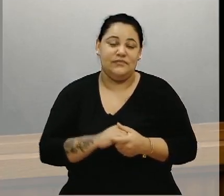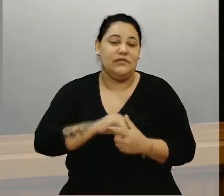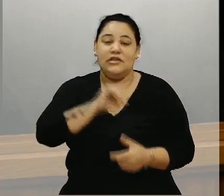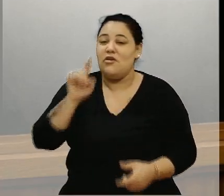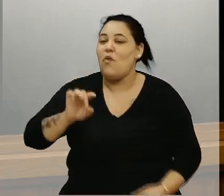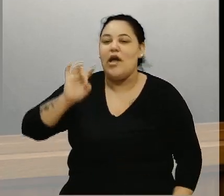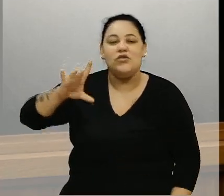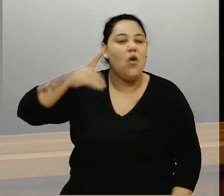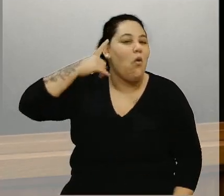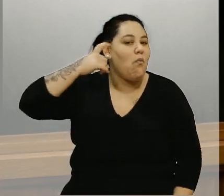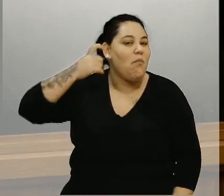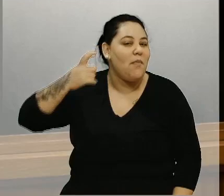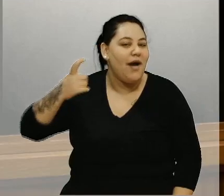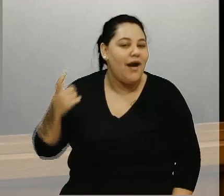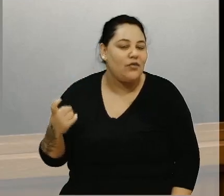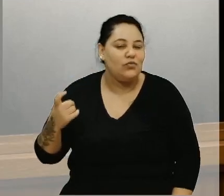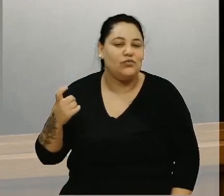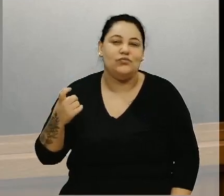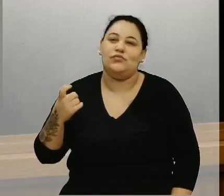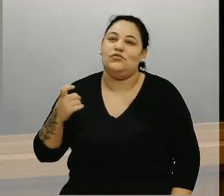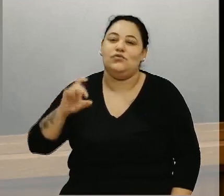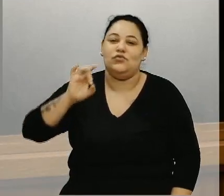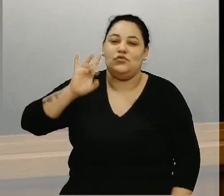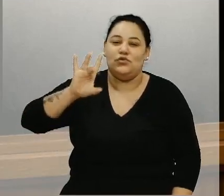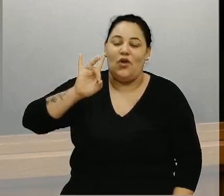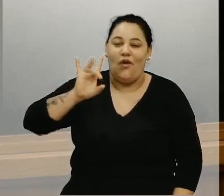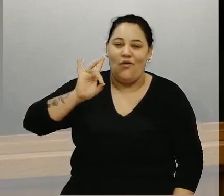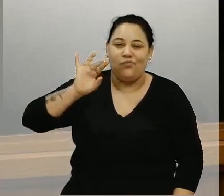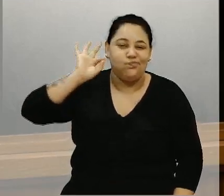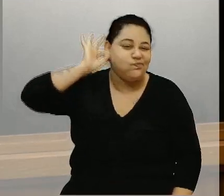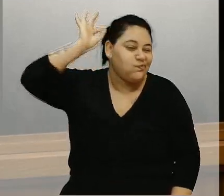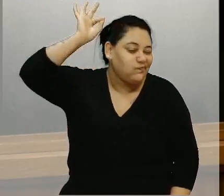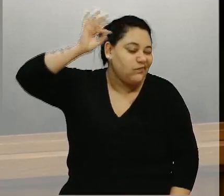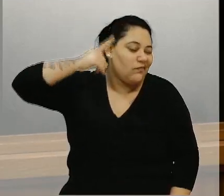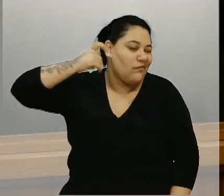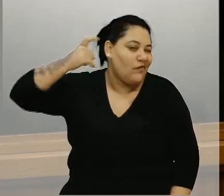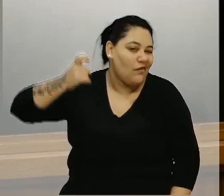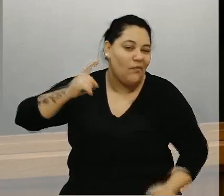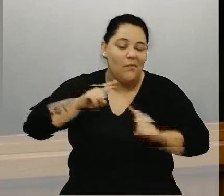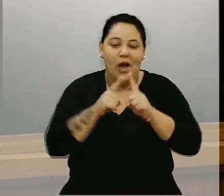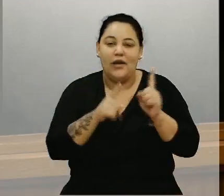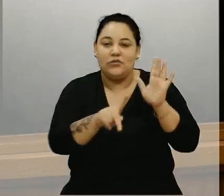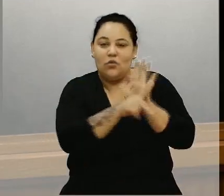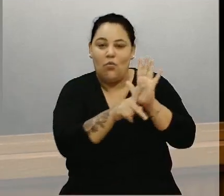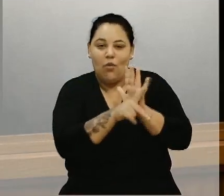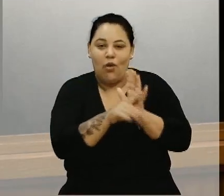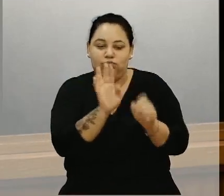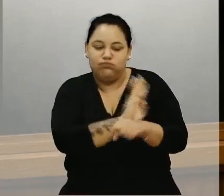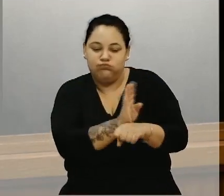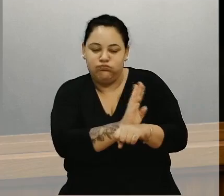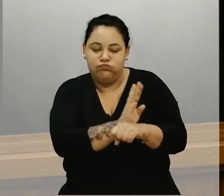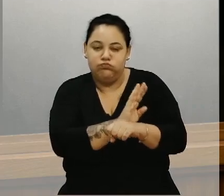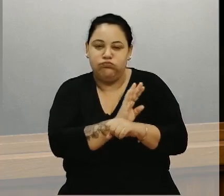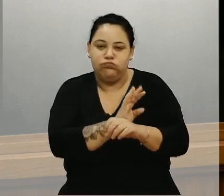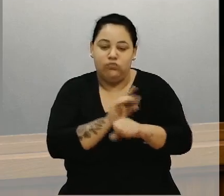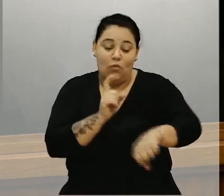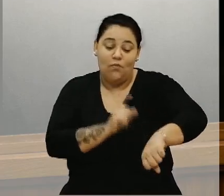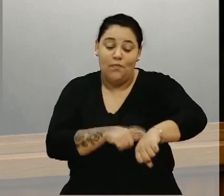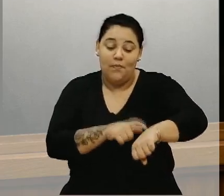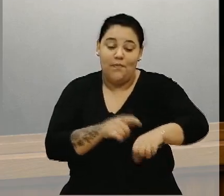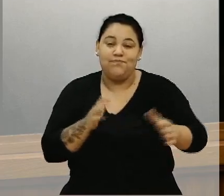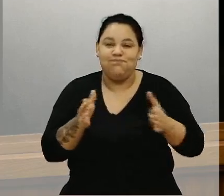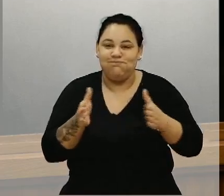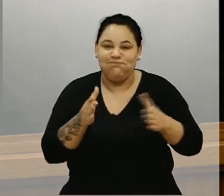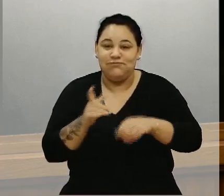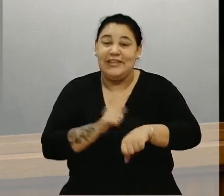som, só a altura, né, do barulho, mas os próprios filmes, a duração do filme,